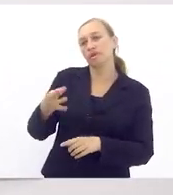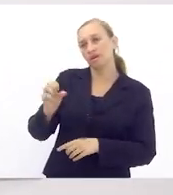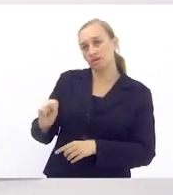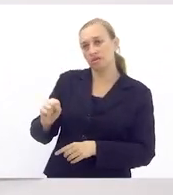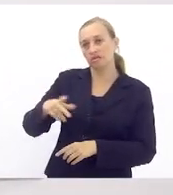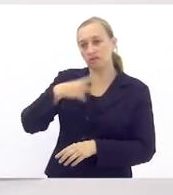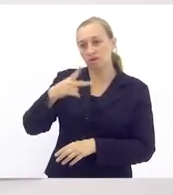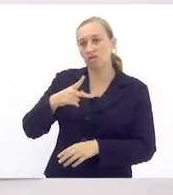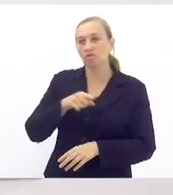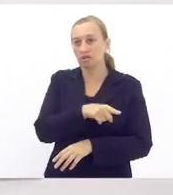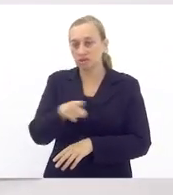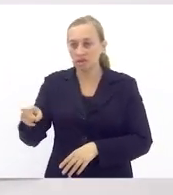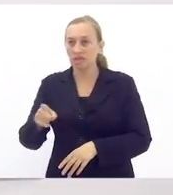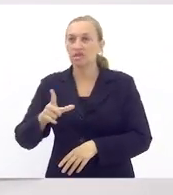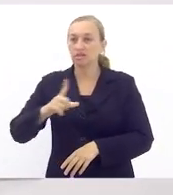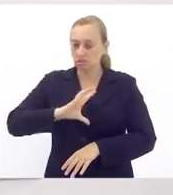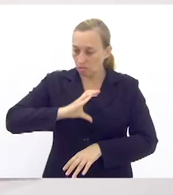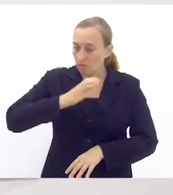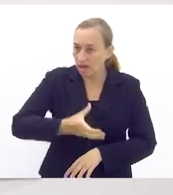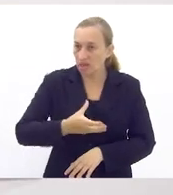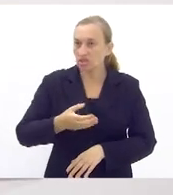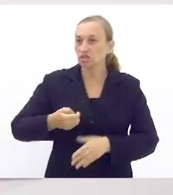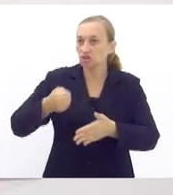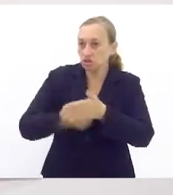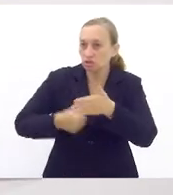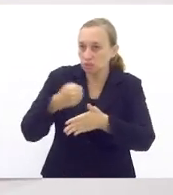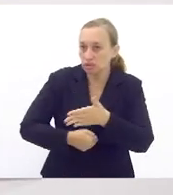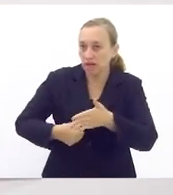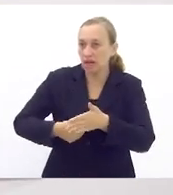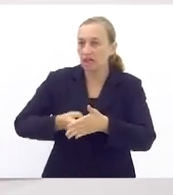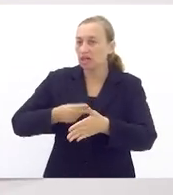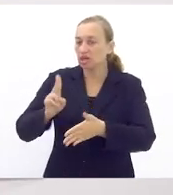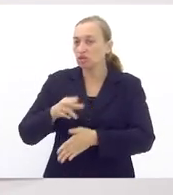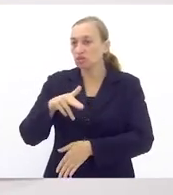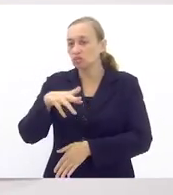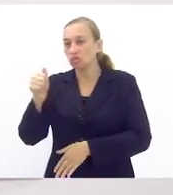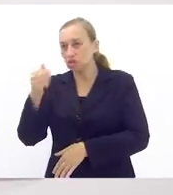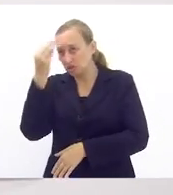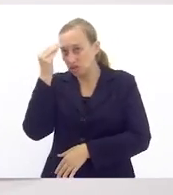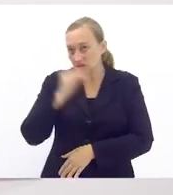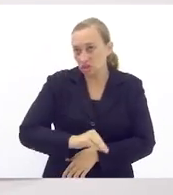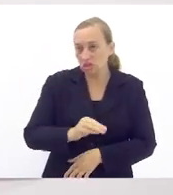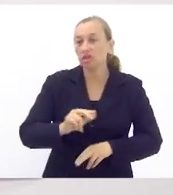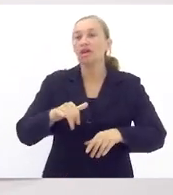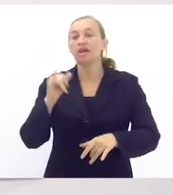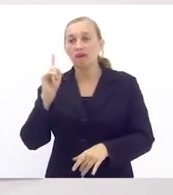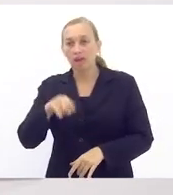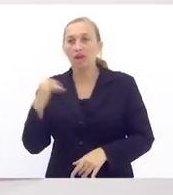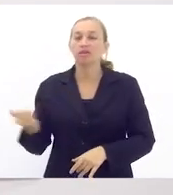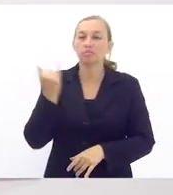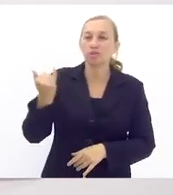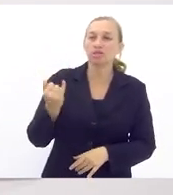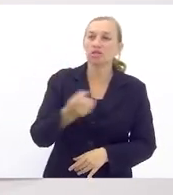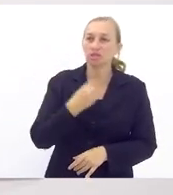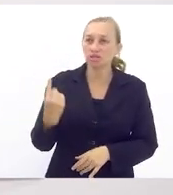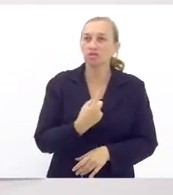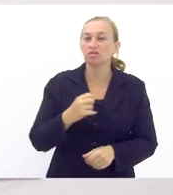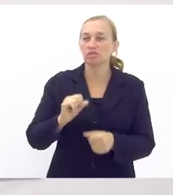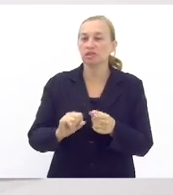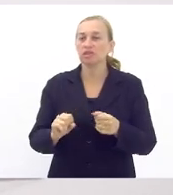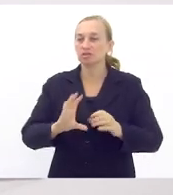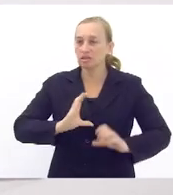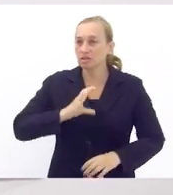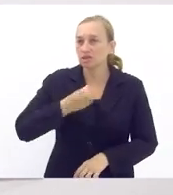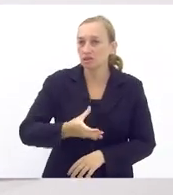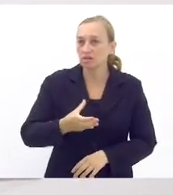vocês sempre tiveram a coragem de lutar e de permanecer ativos nessa luta e é importante que a gente faça com que essa